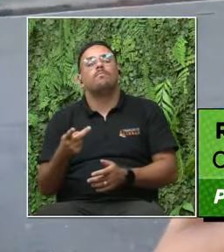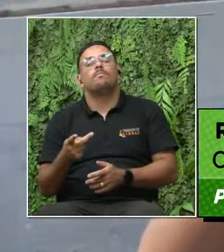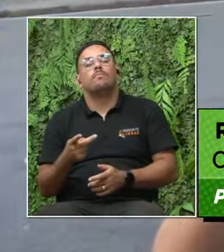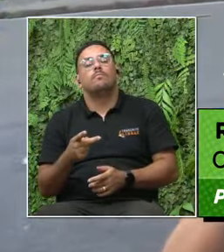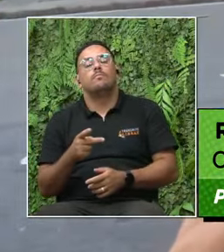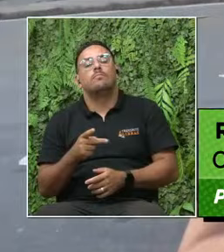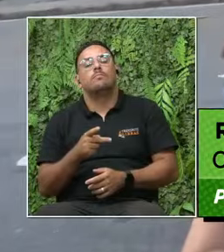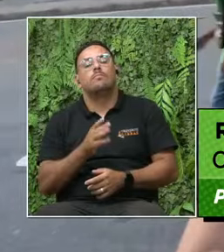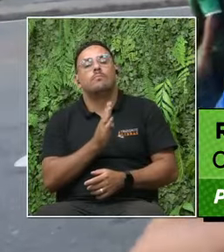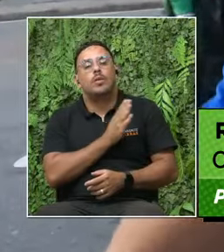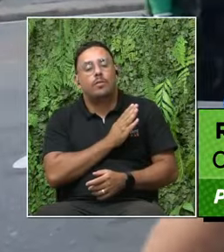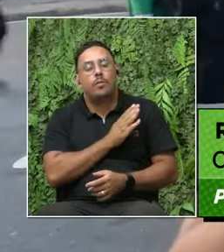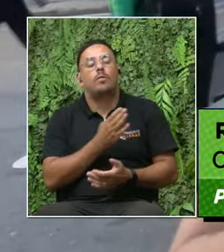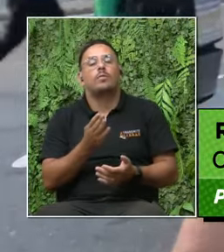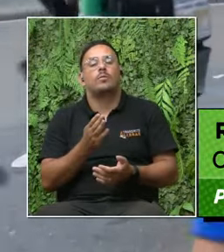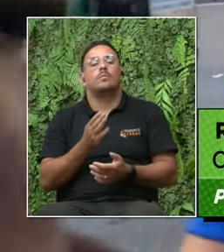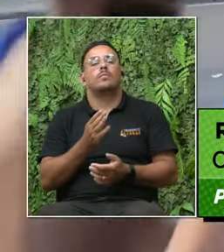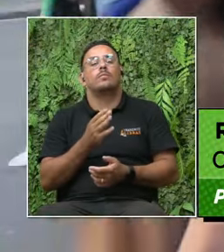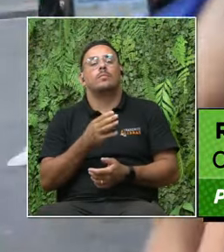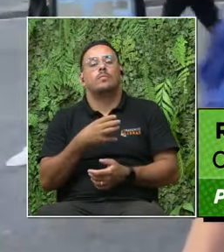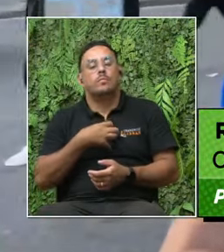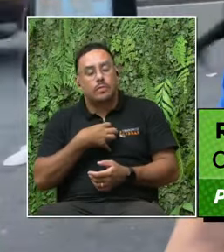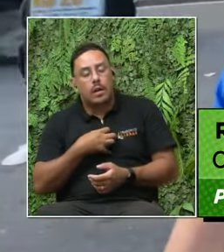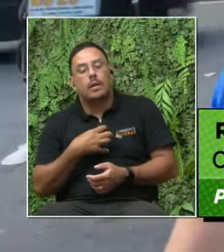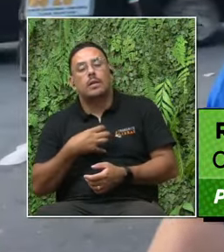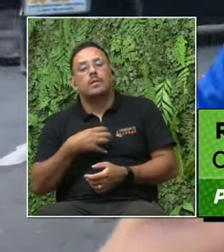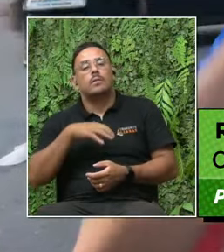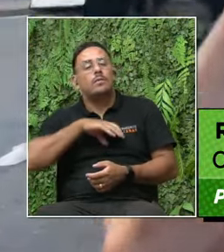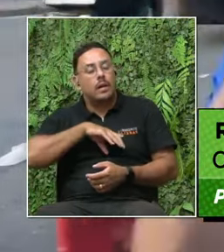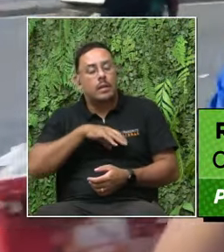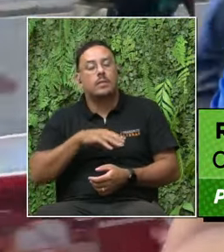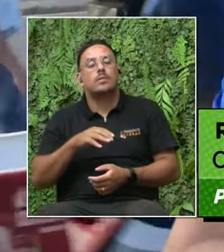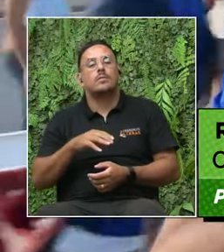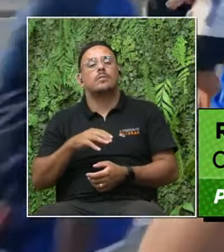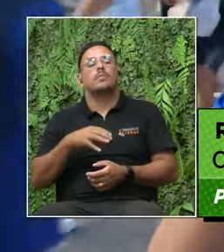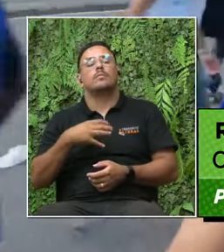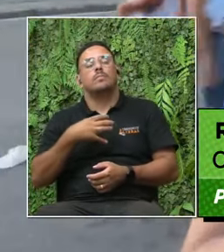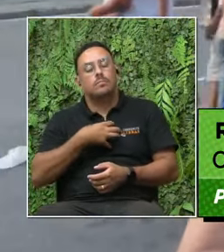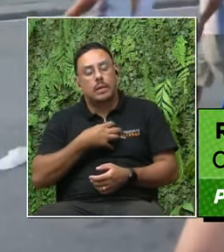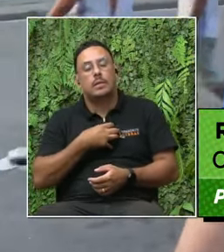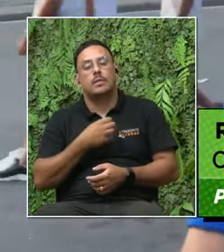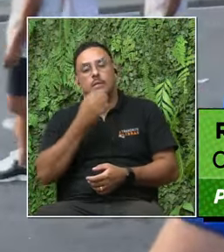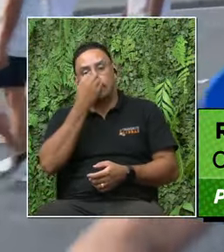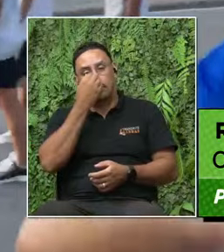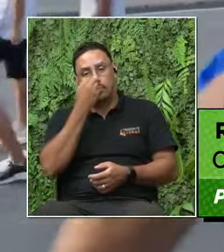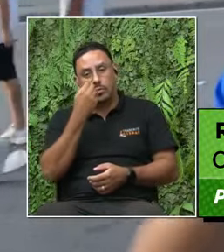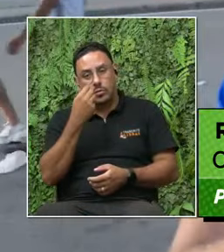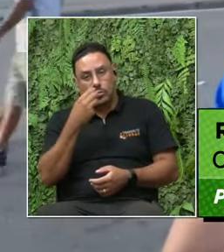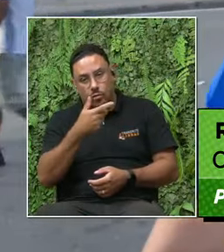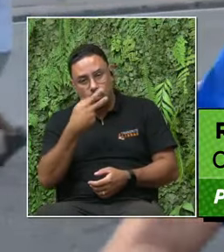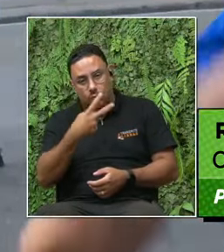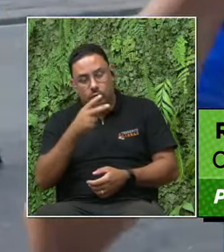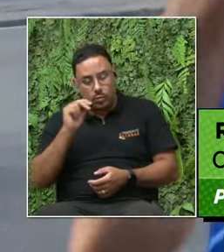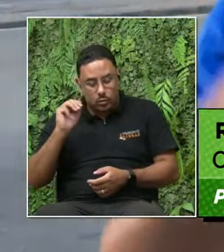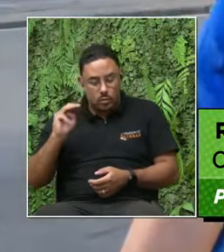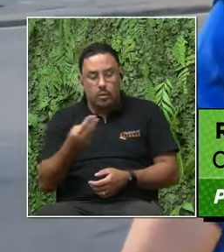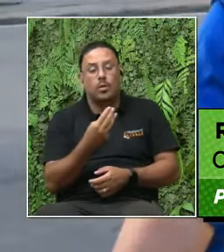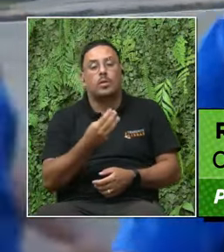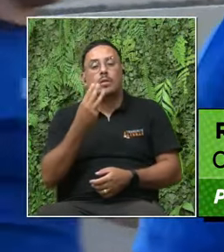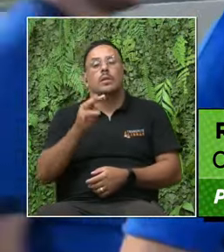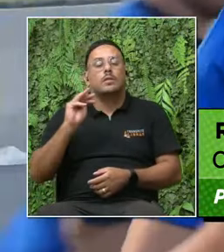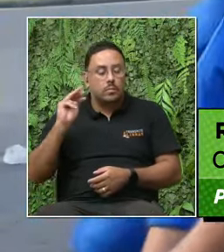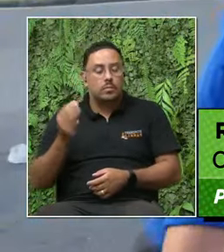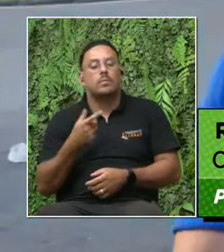Botafogo o Vasco o Bahia investimento para o brasileiro 200 milhões 300 milhões e o Ronaldo vive do